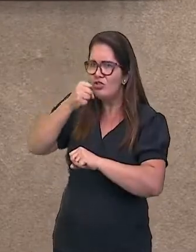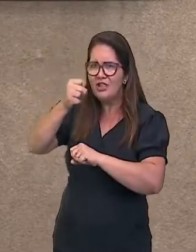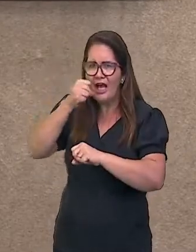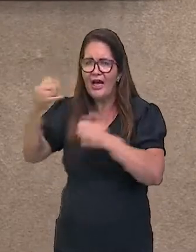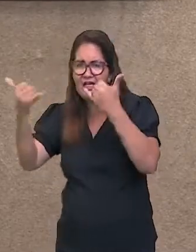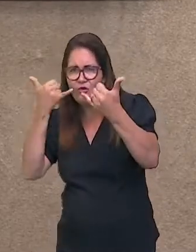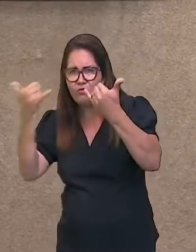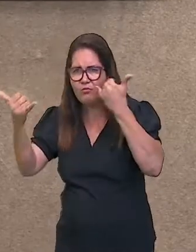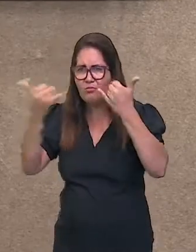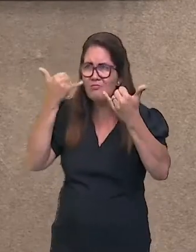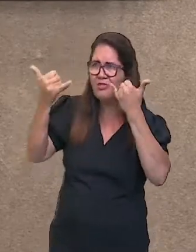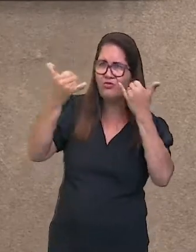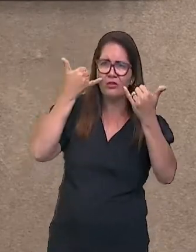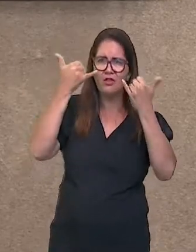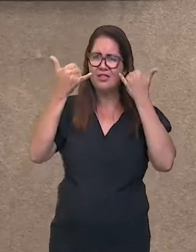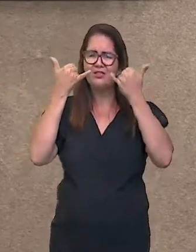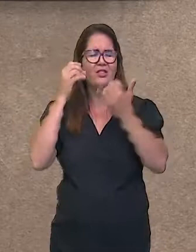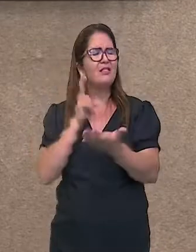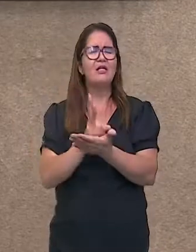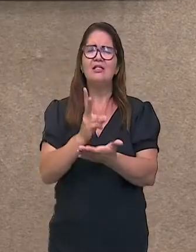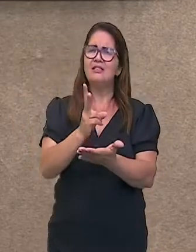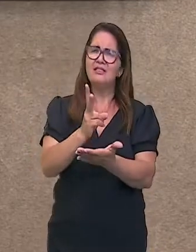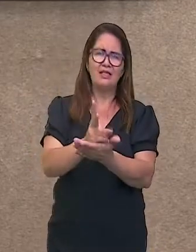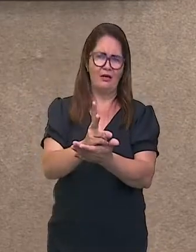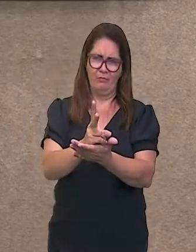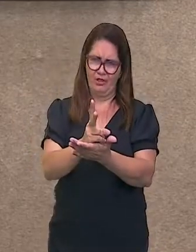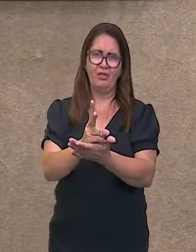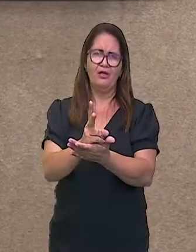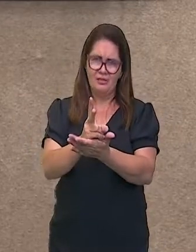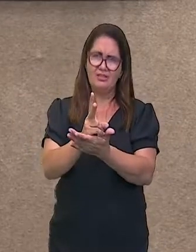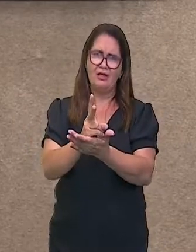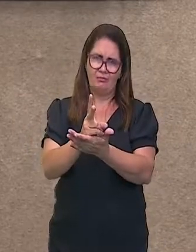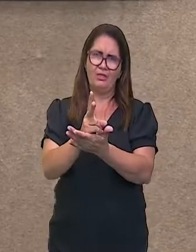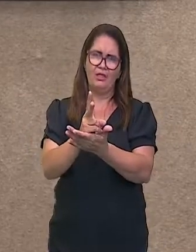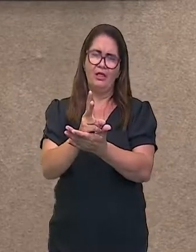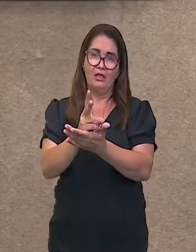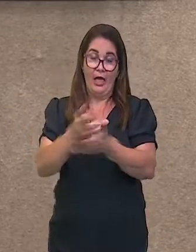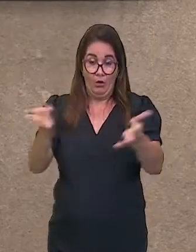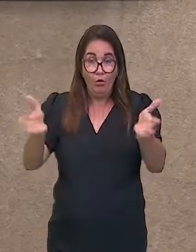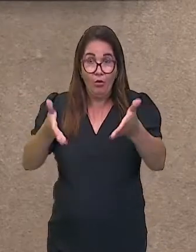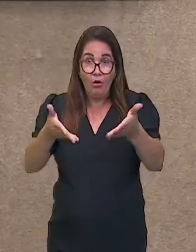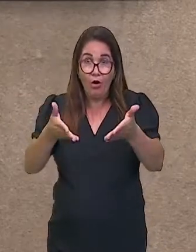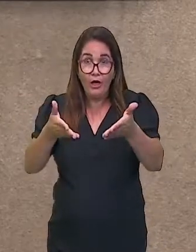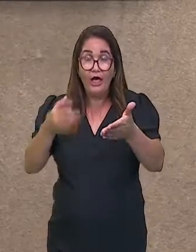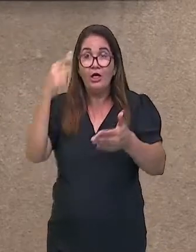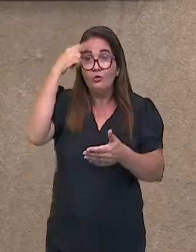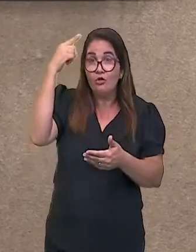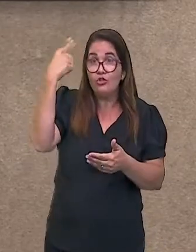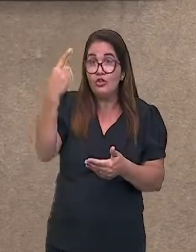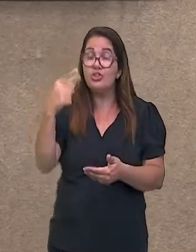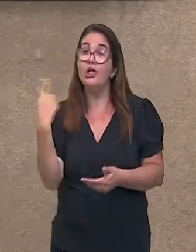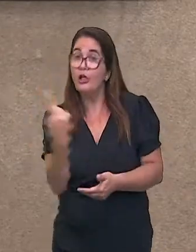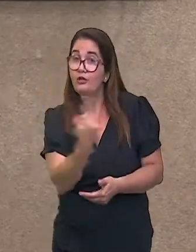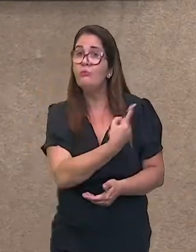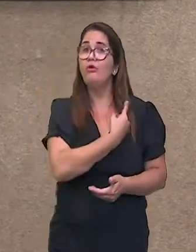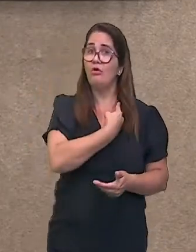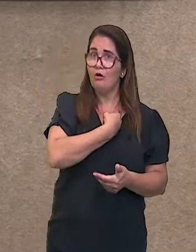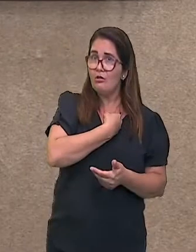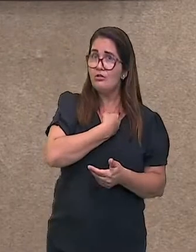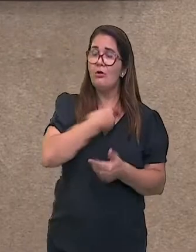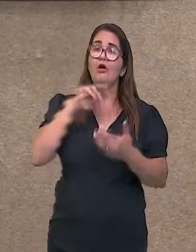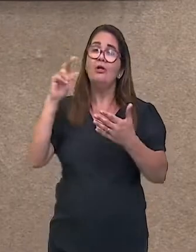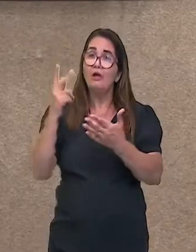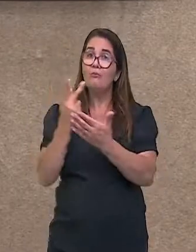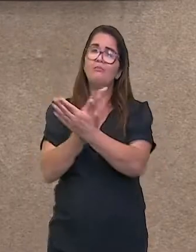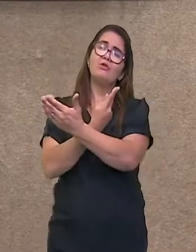constantemente falando a respeito de questões semelhantes. Mudam somente algumas